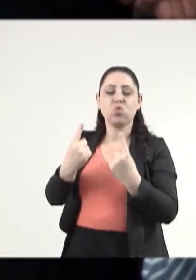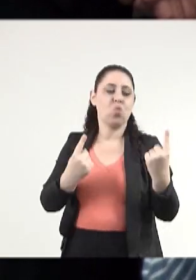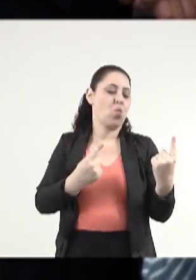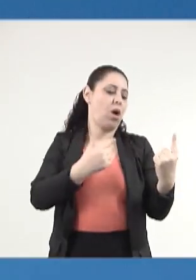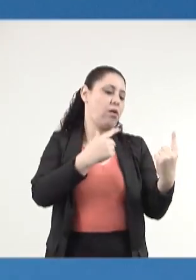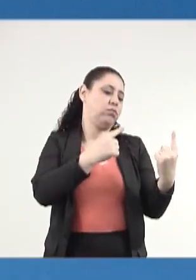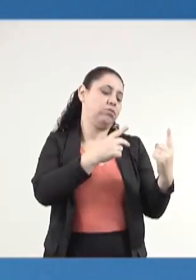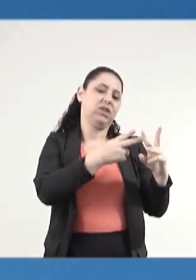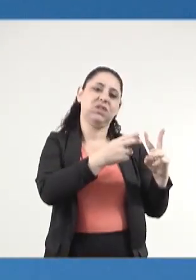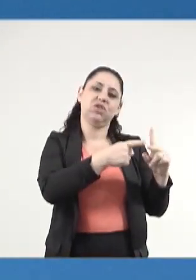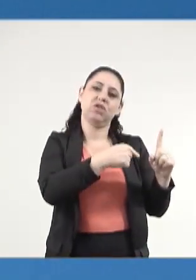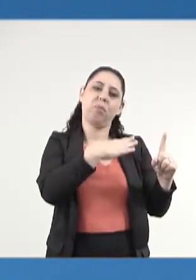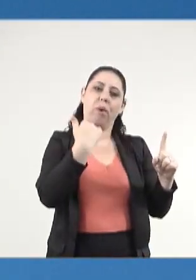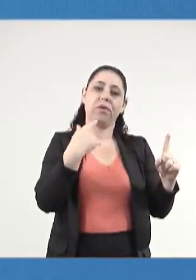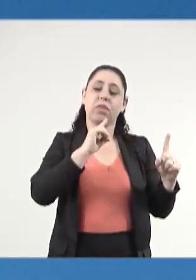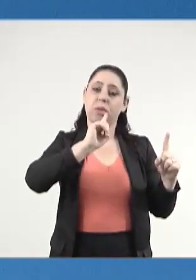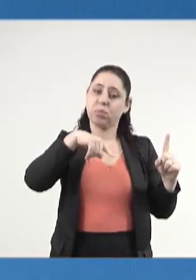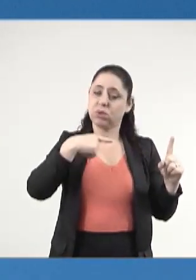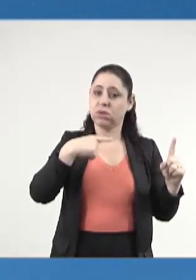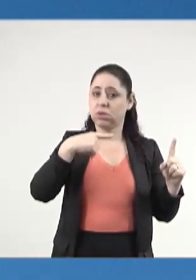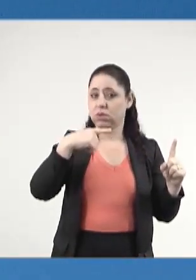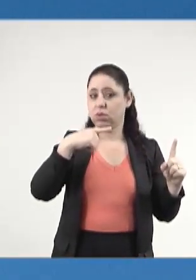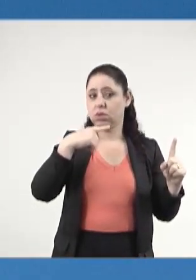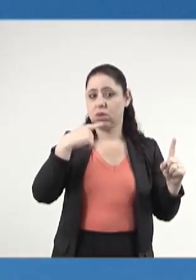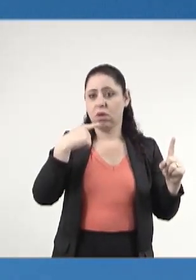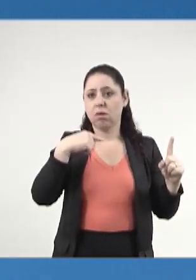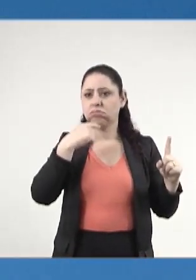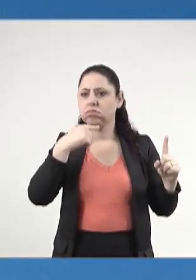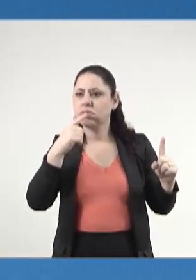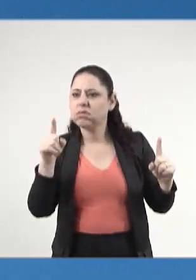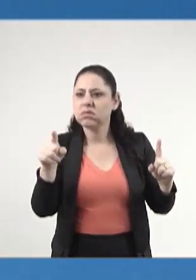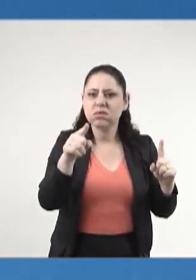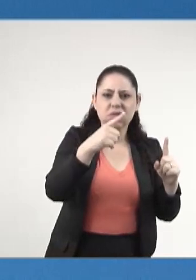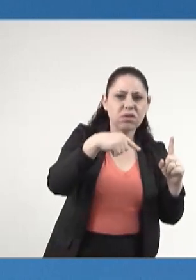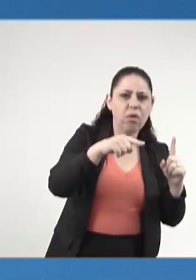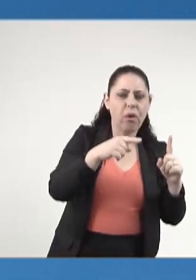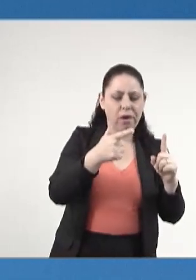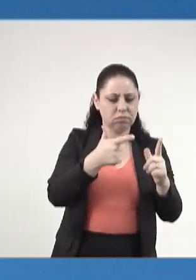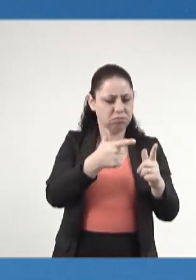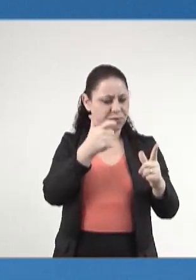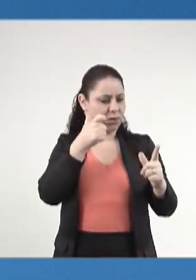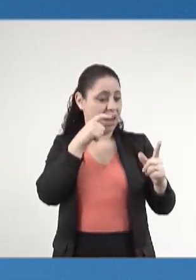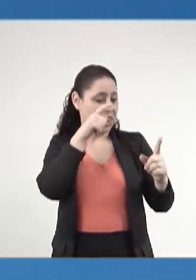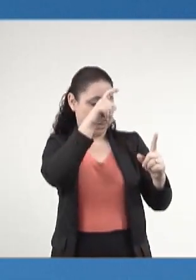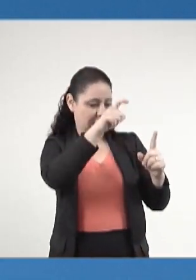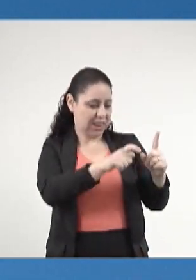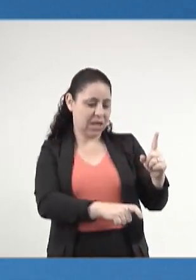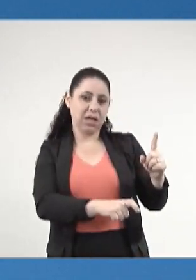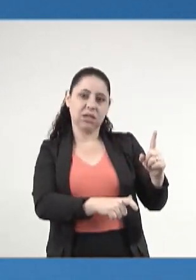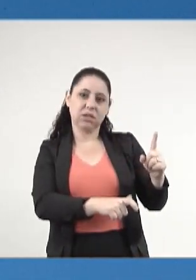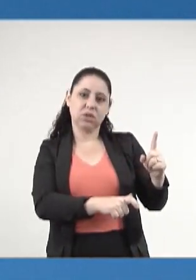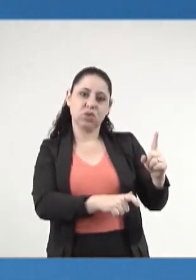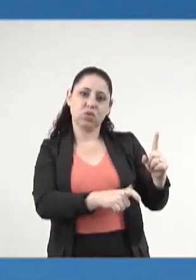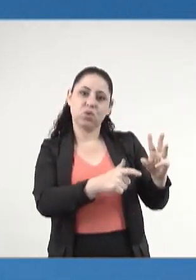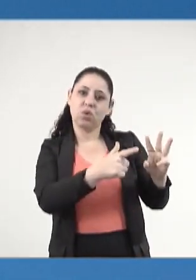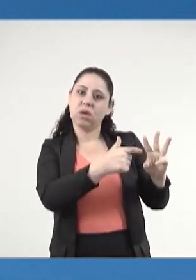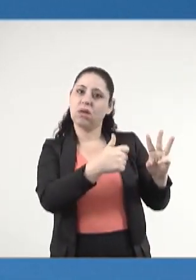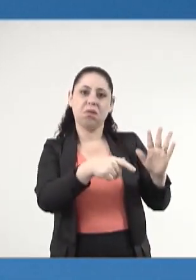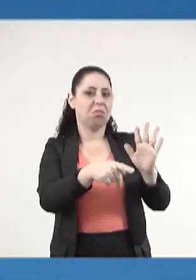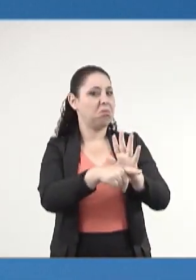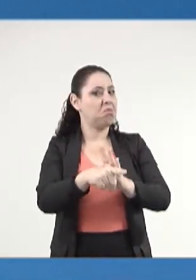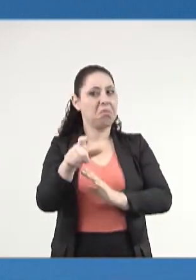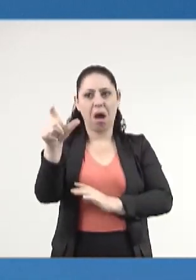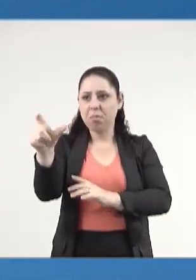morto. Constatou-se depois que o projétil que foi encontrado no índio